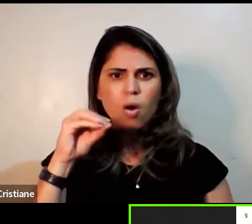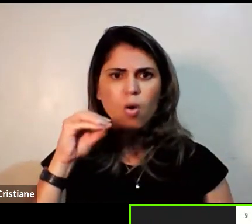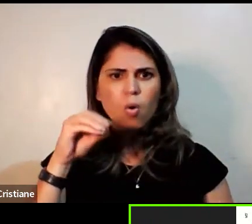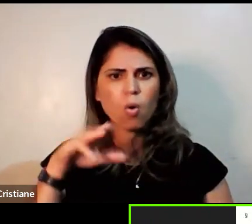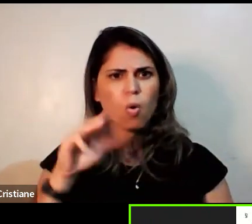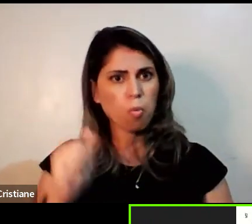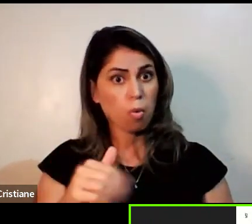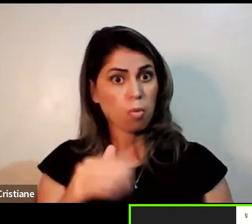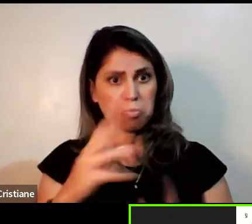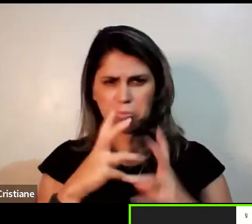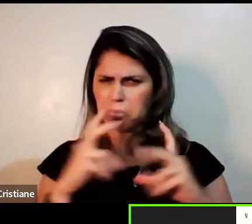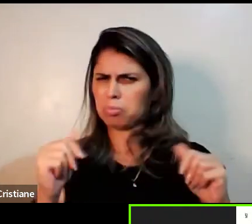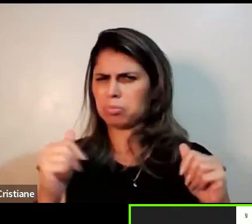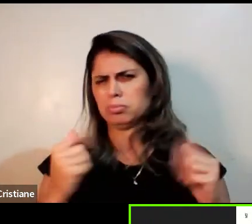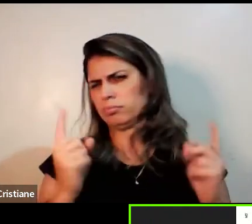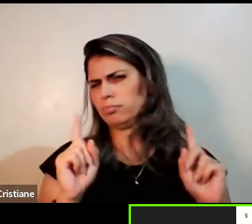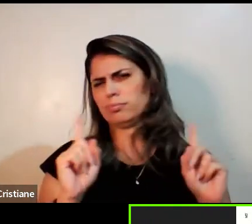sentisse